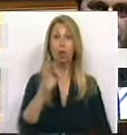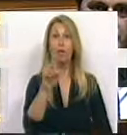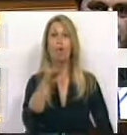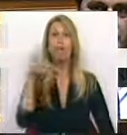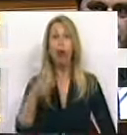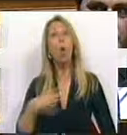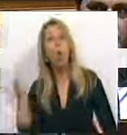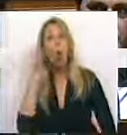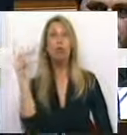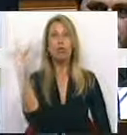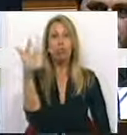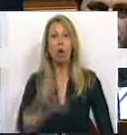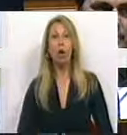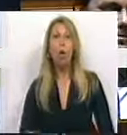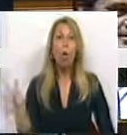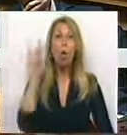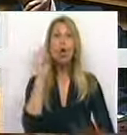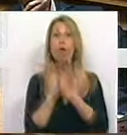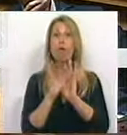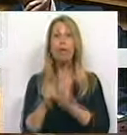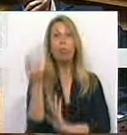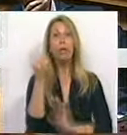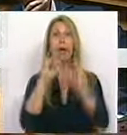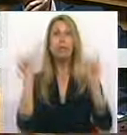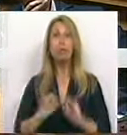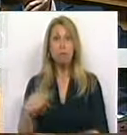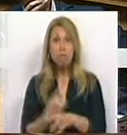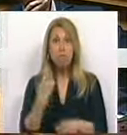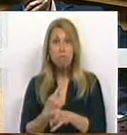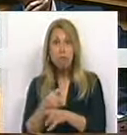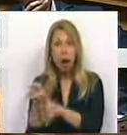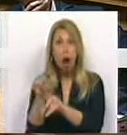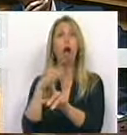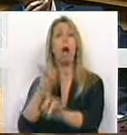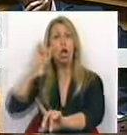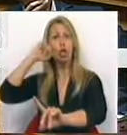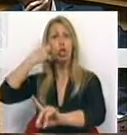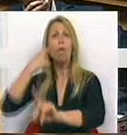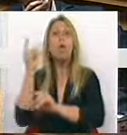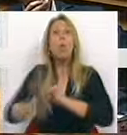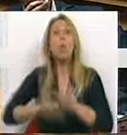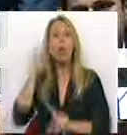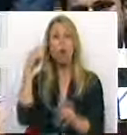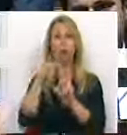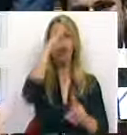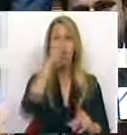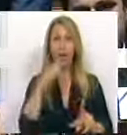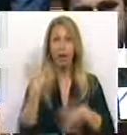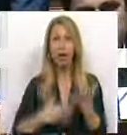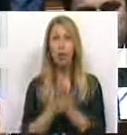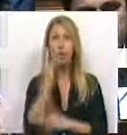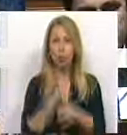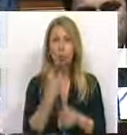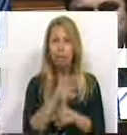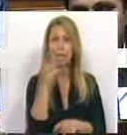Troika, ouçam o Fundo Monetário Internacional, até eles desconfiam daquilo que são os objetivos do Governo. Vai continuar a dizer